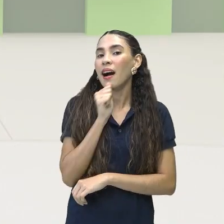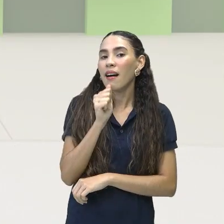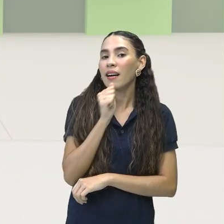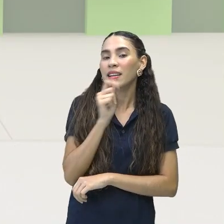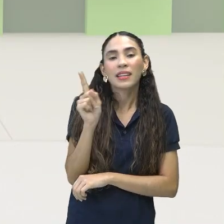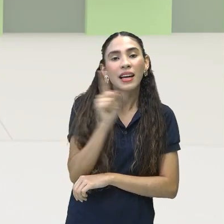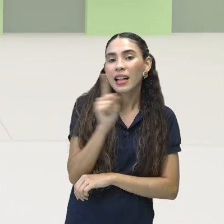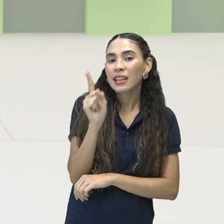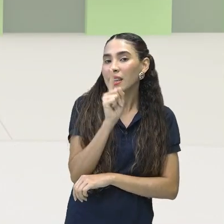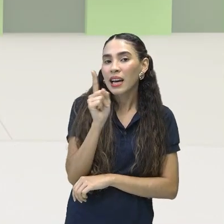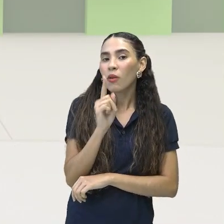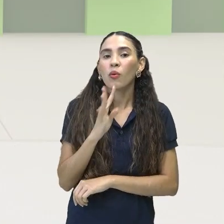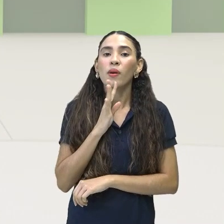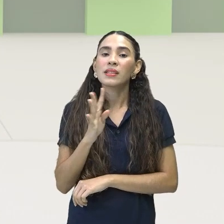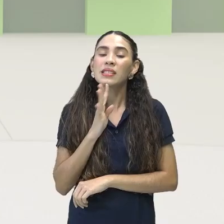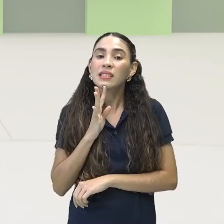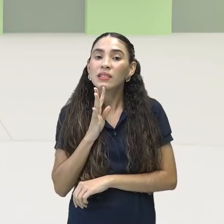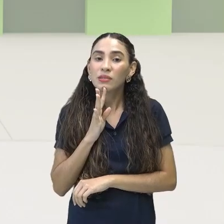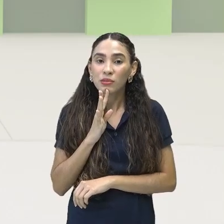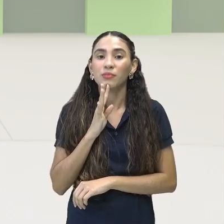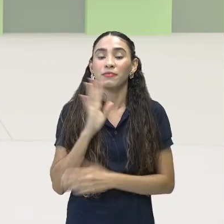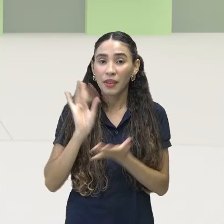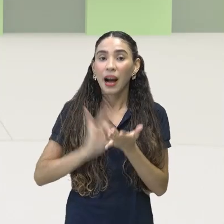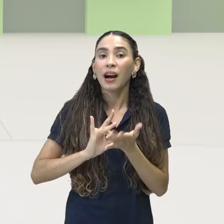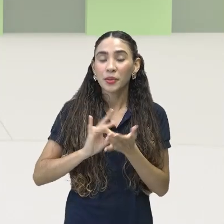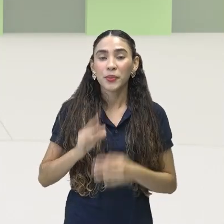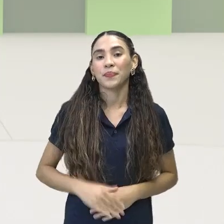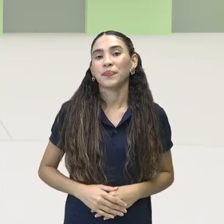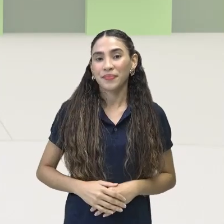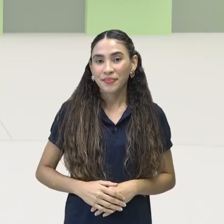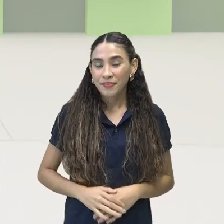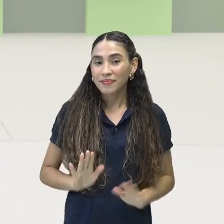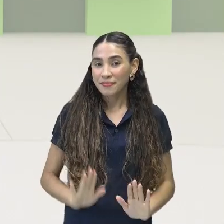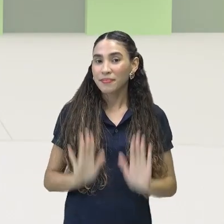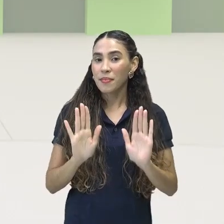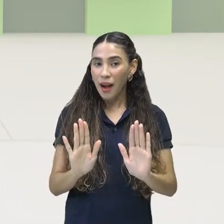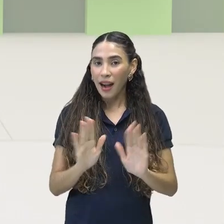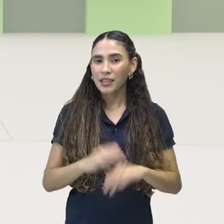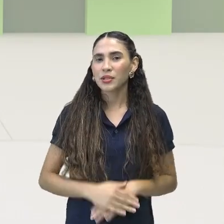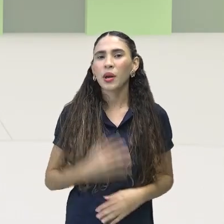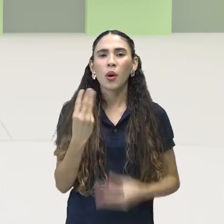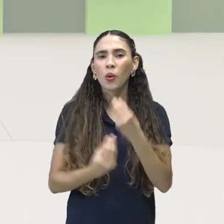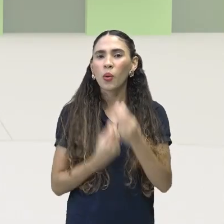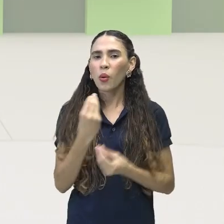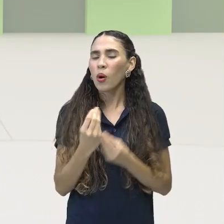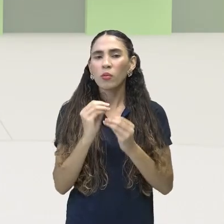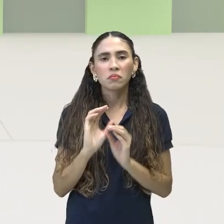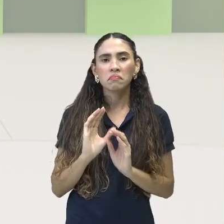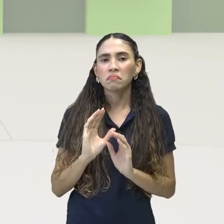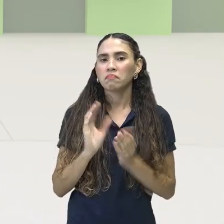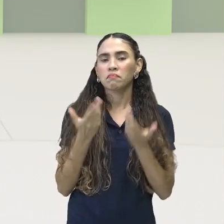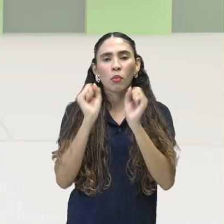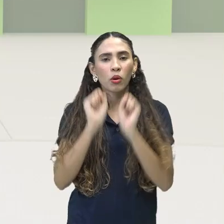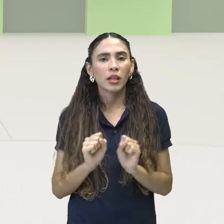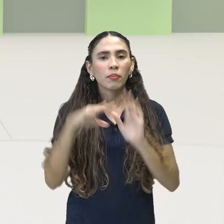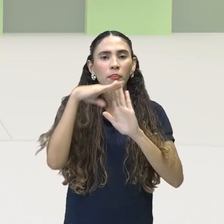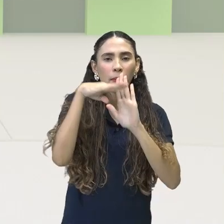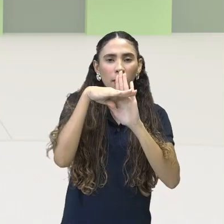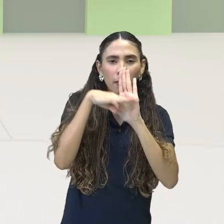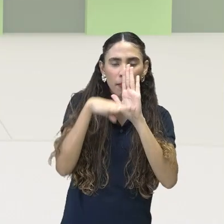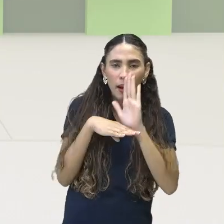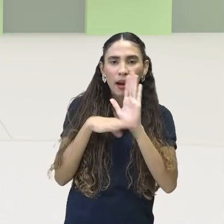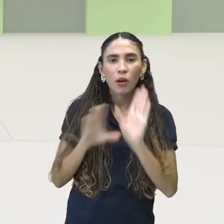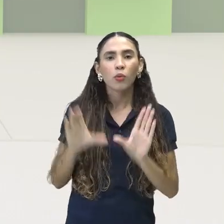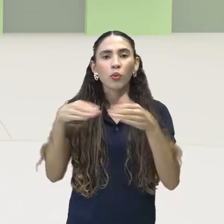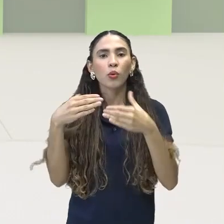são totalmente conhecidas, por incrível que pareça. Mas como é que podemos classificar todas essas espécies?